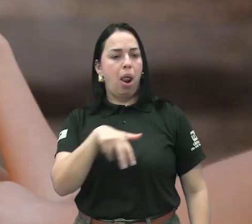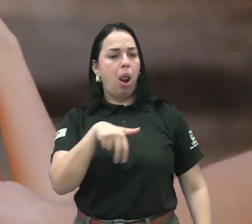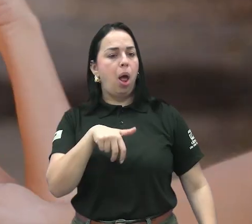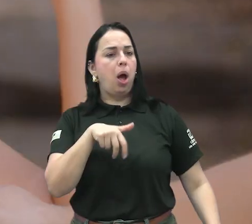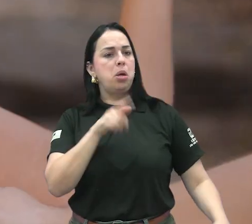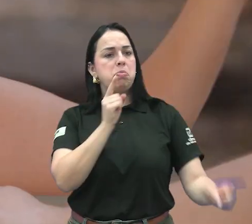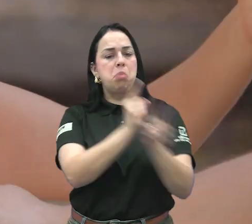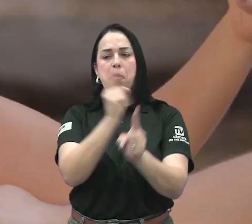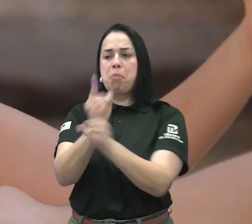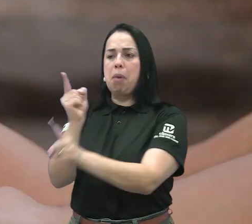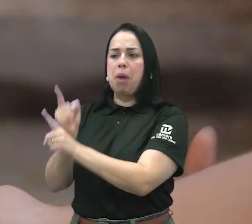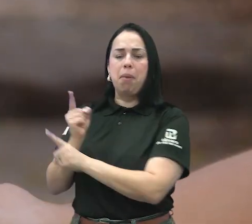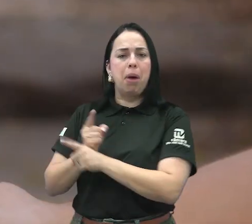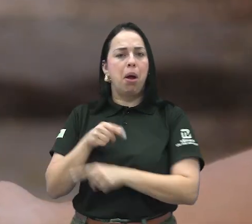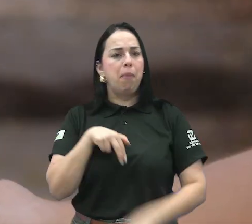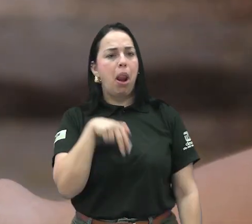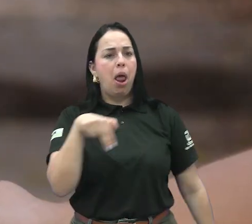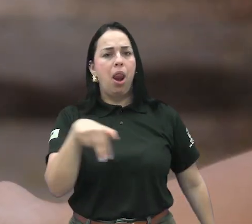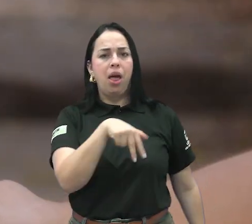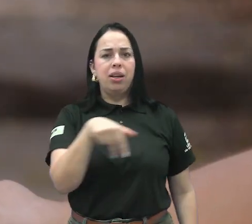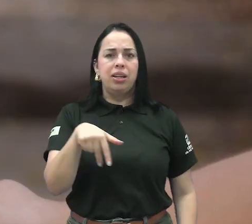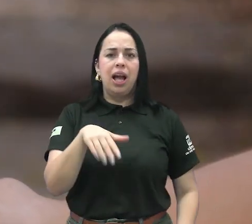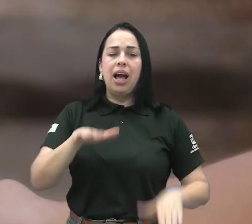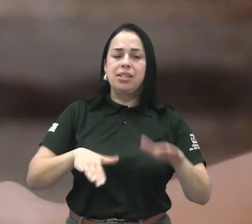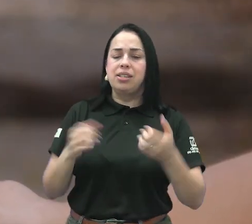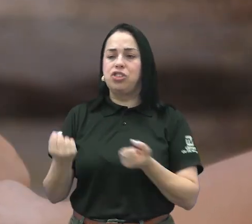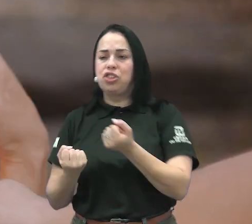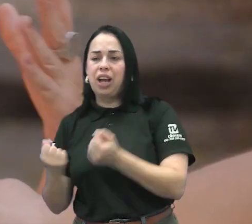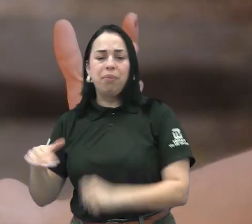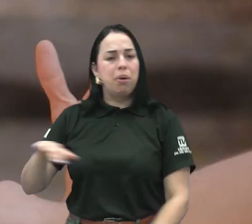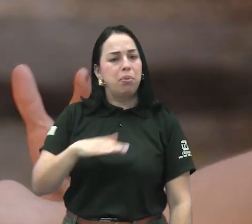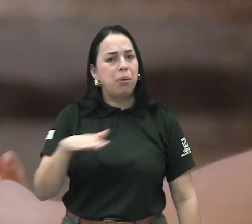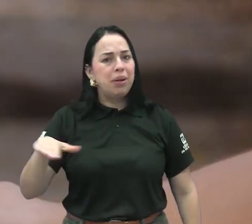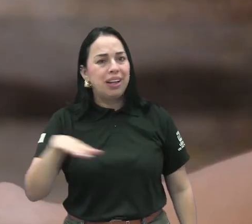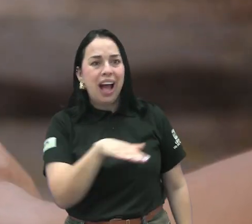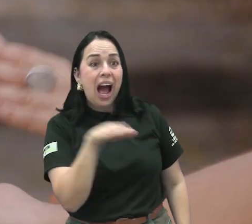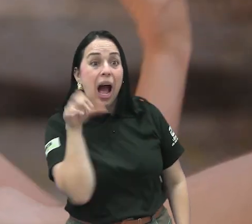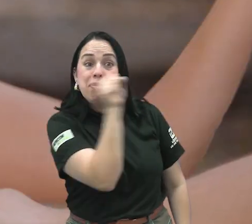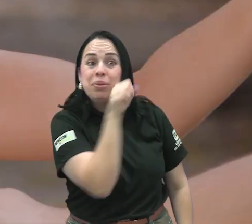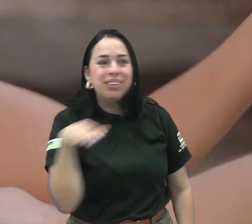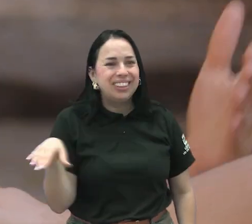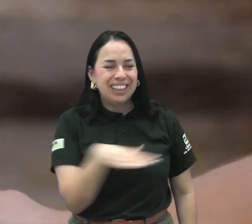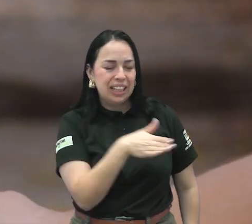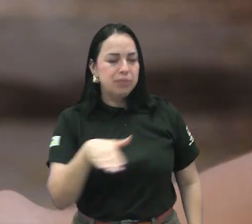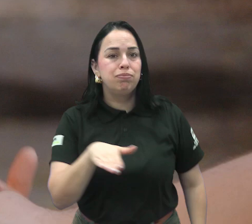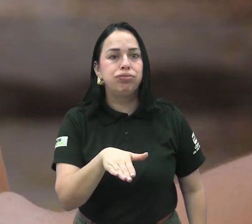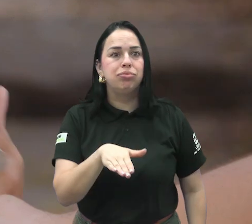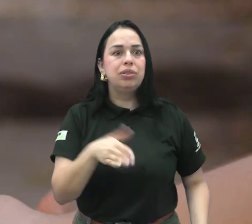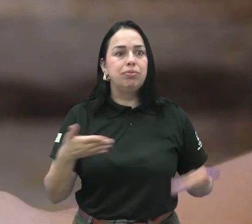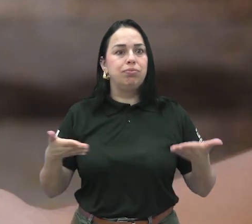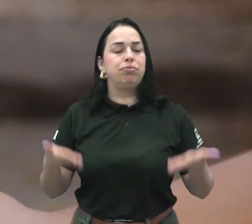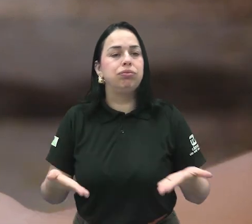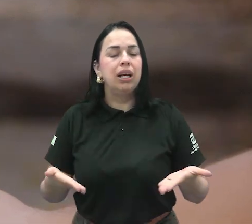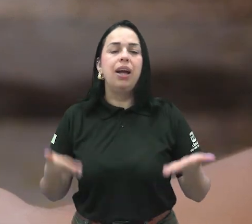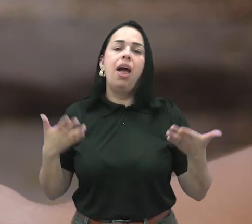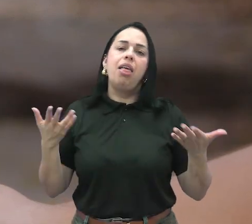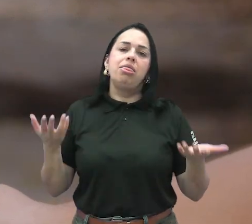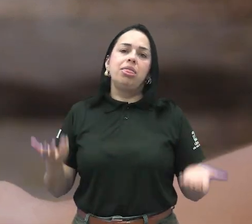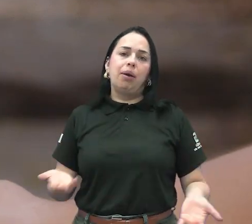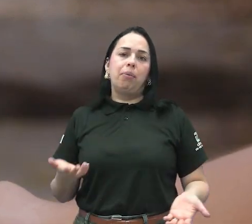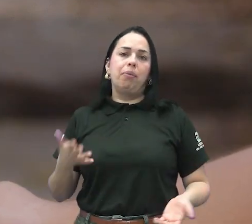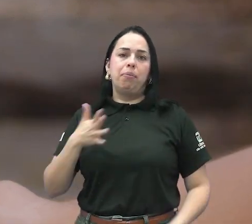pé, encontrarmos as pessoas, né? Mesmo que você tenha que ir de carro, mas você chega rápido onde você tem que